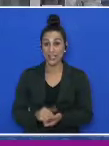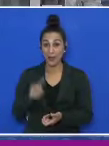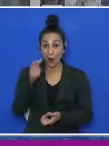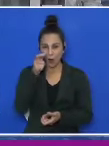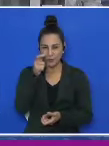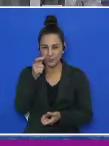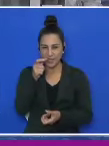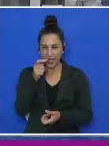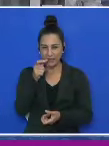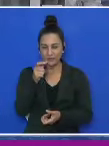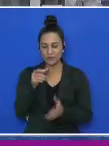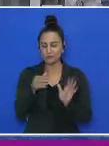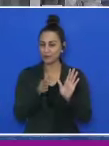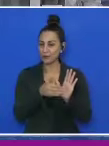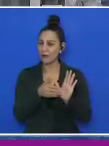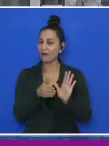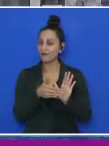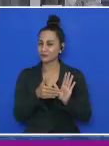Fique de olho na sua aposta.